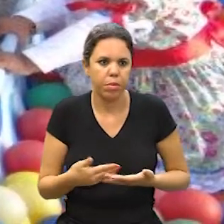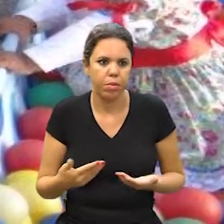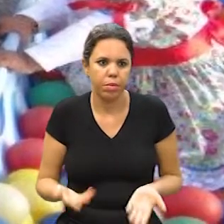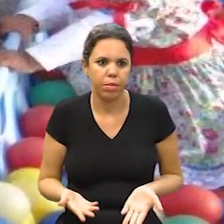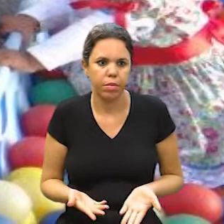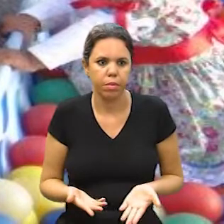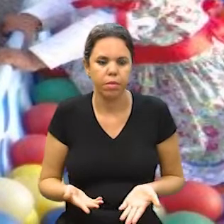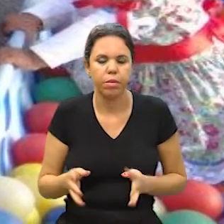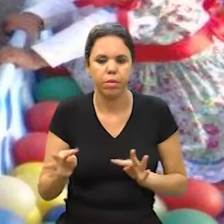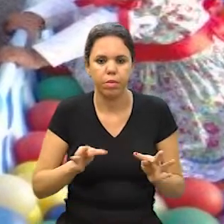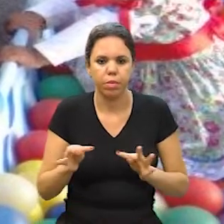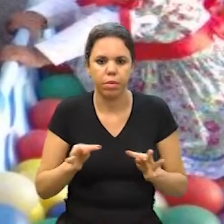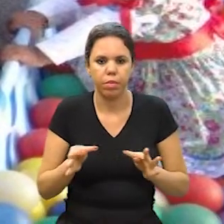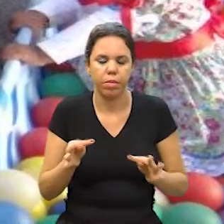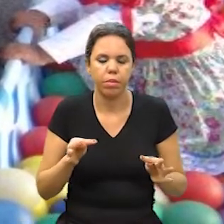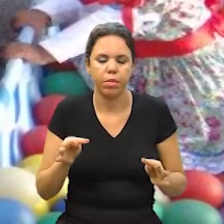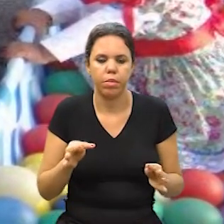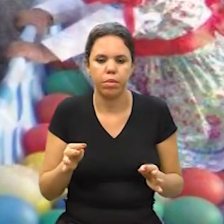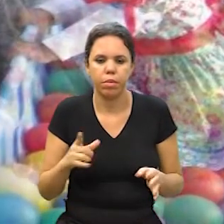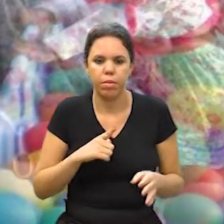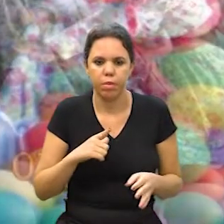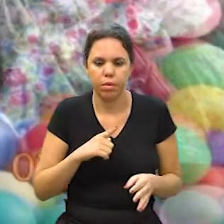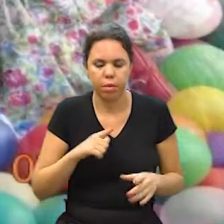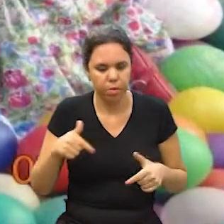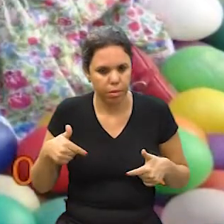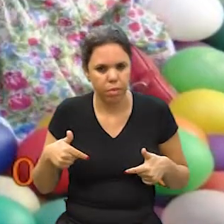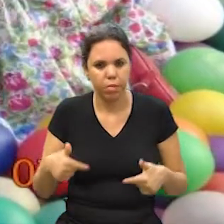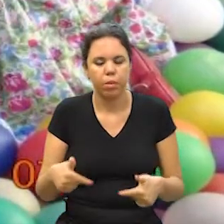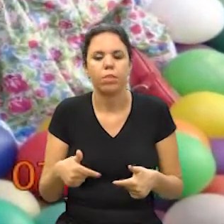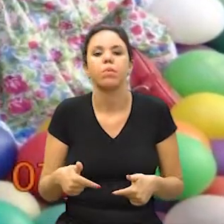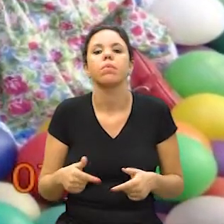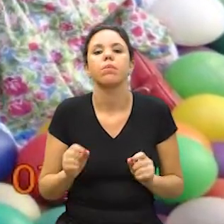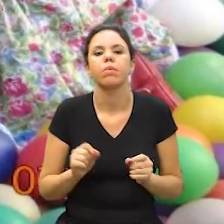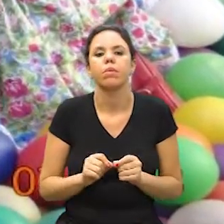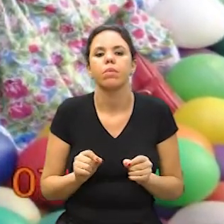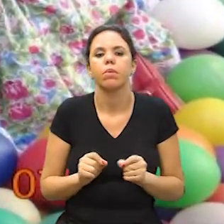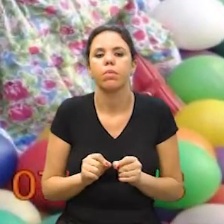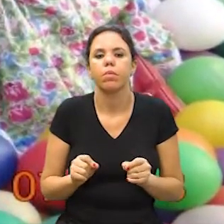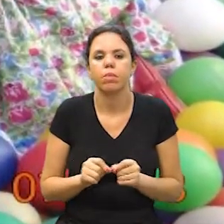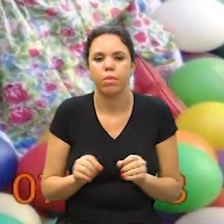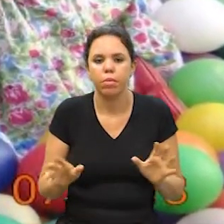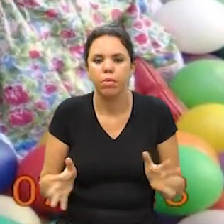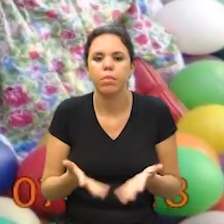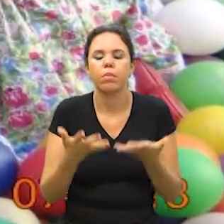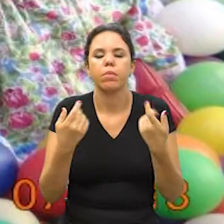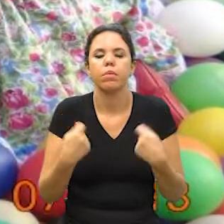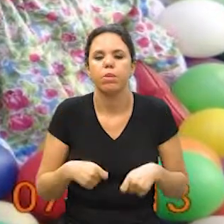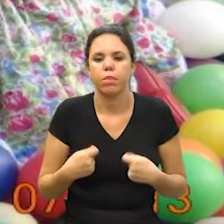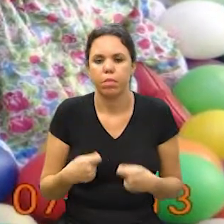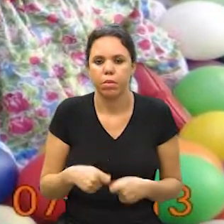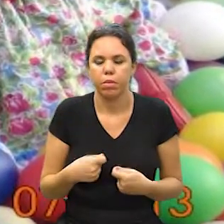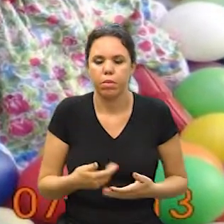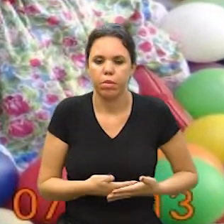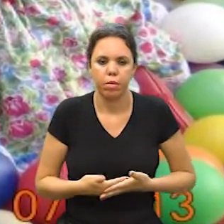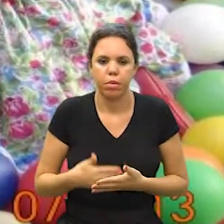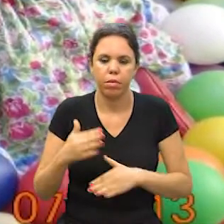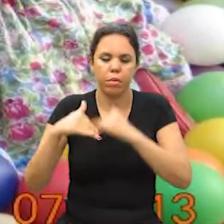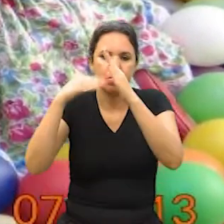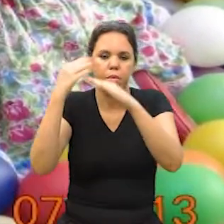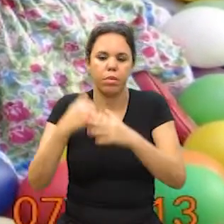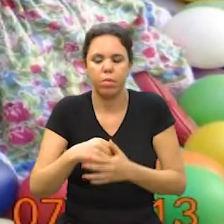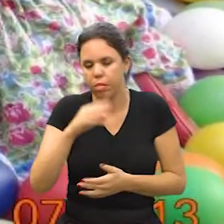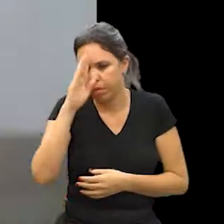a parte da terapia ocupacional vai ter que estar atuando aí para poder fazer a estimulação necessária para que esse bebê se